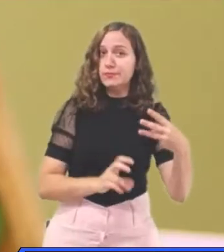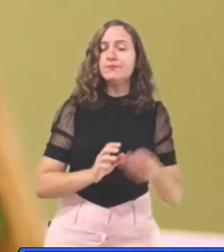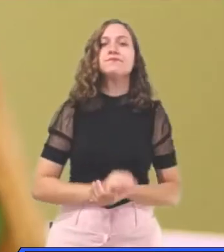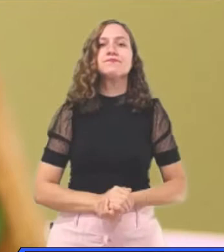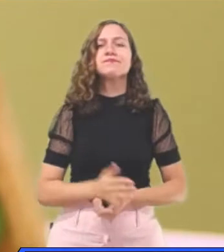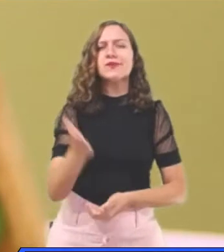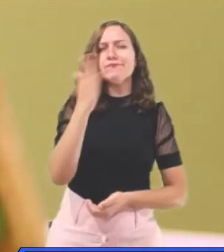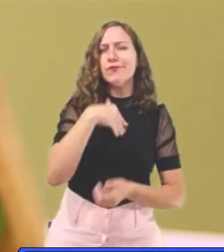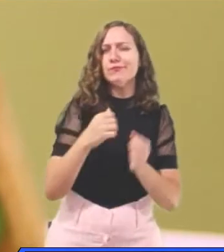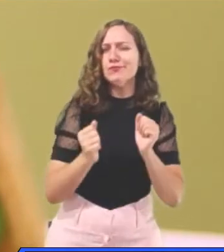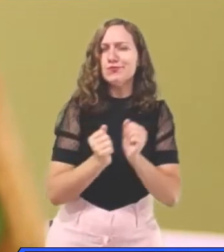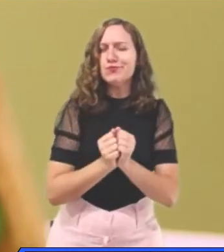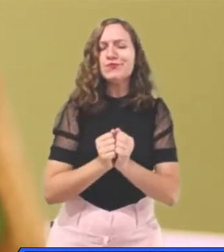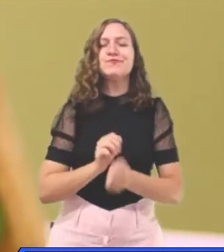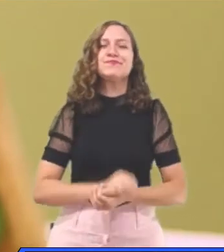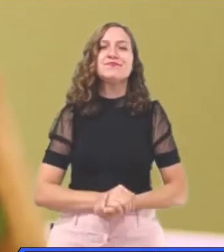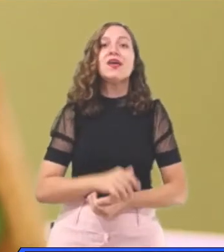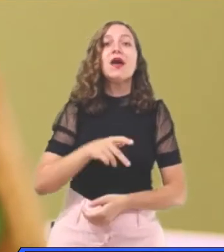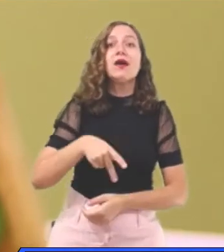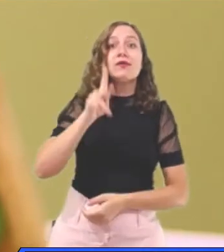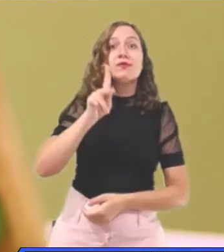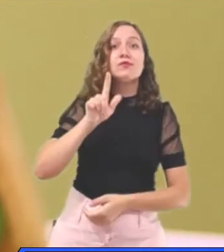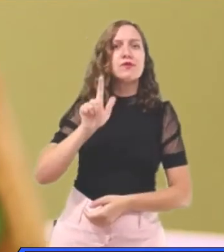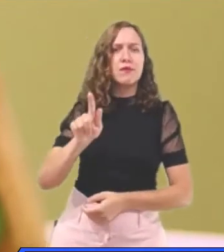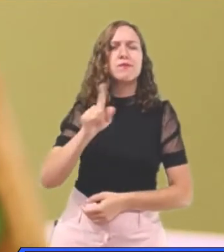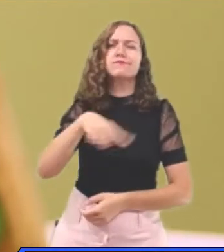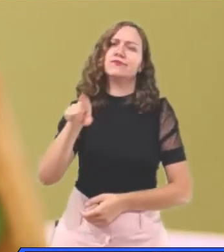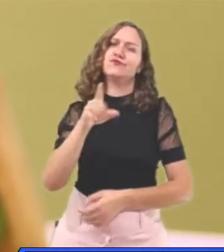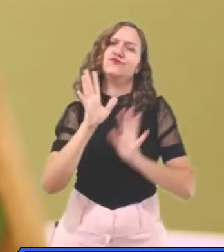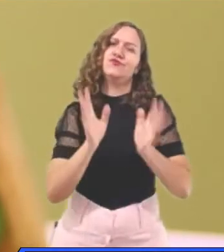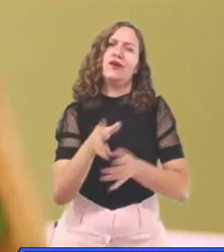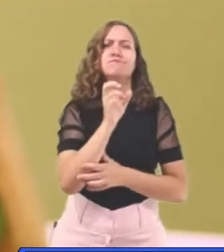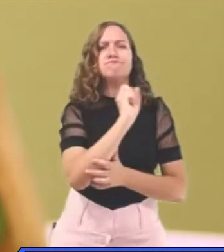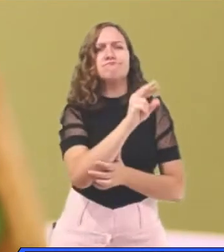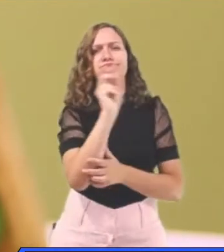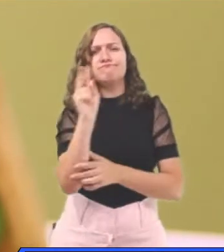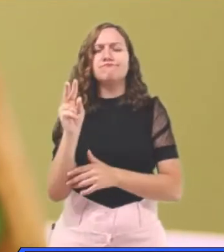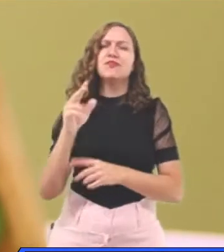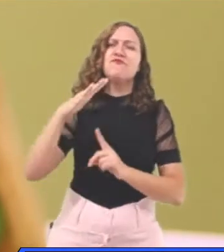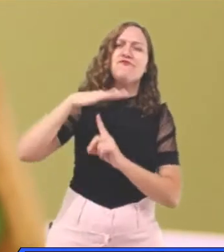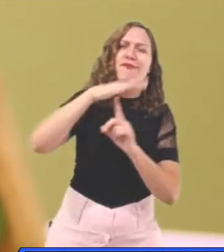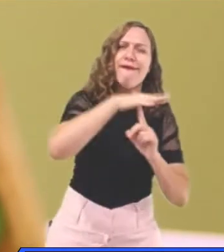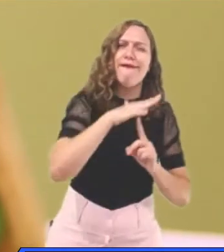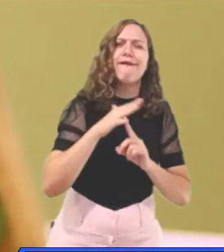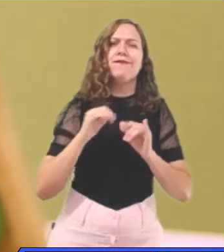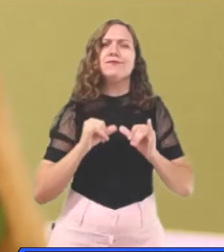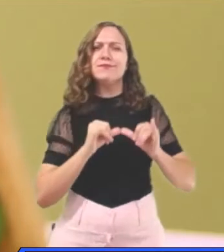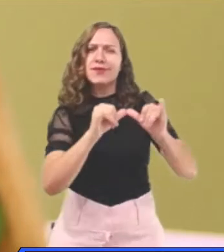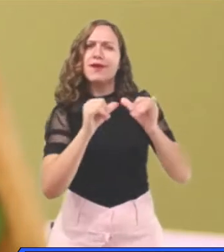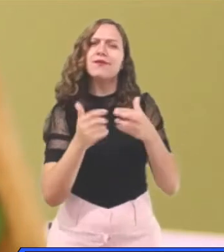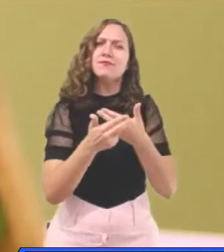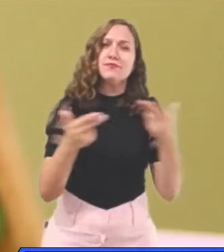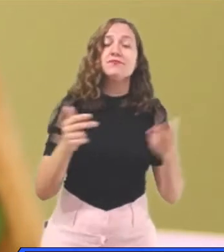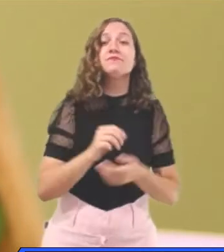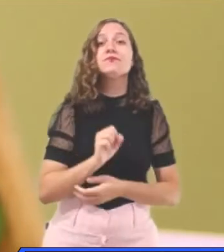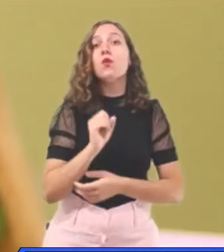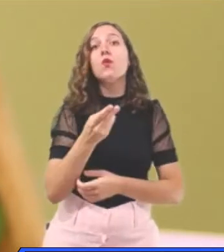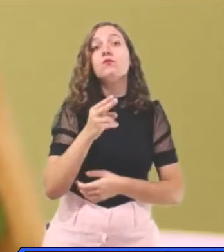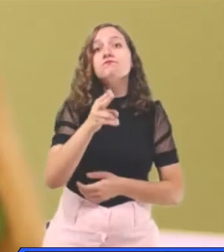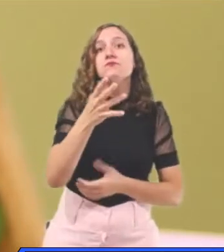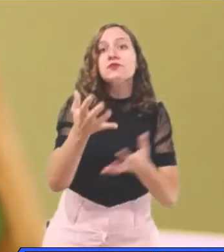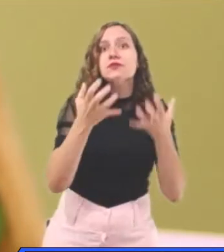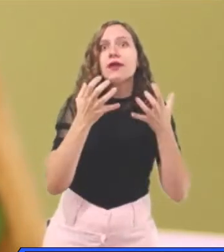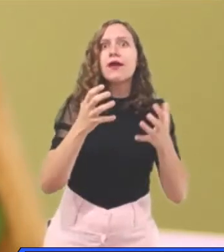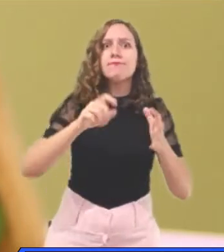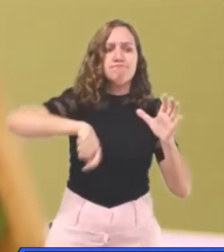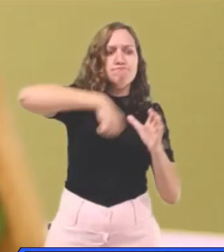Quilogramas. Ah, isso você conhece. Na feira, no mercado, não é? E digamos que você queira fazer um delicioso sanduíche de